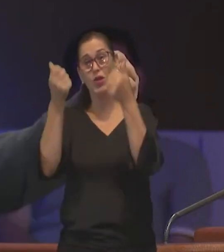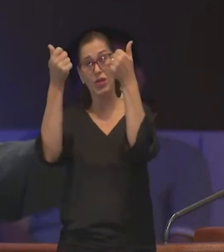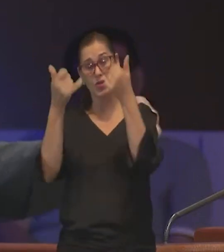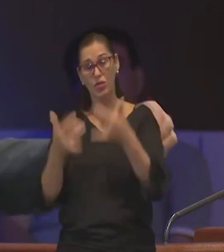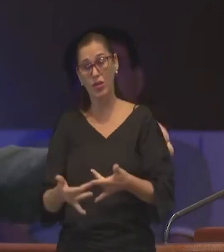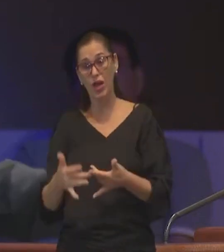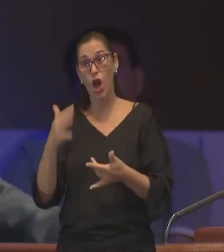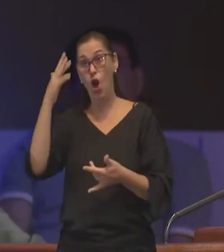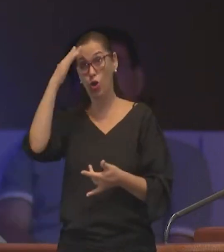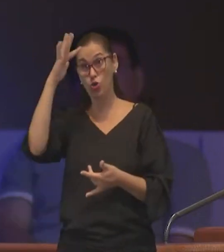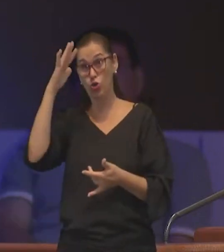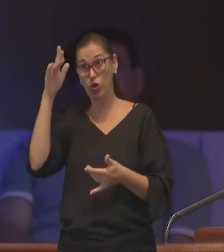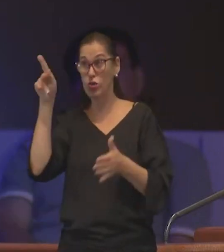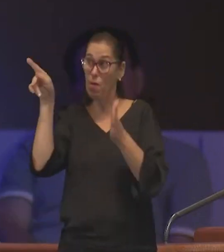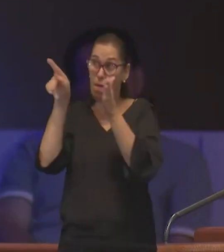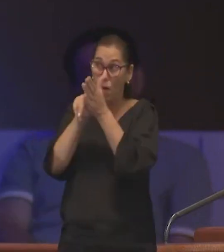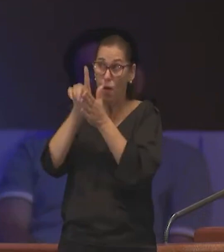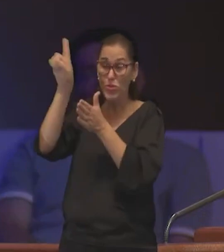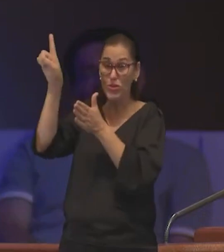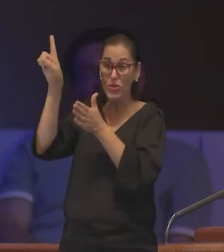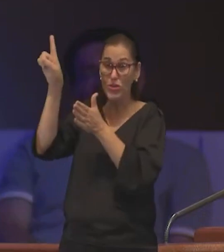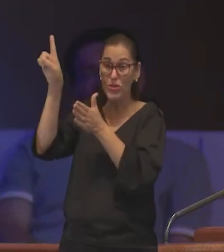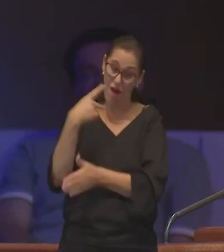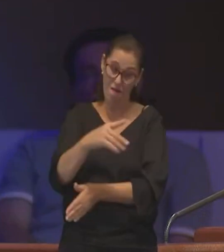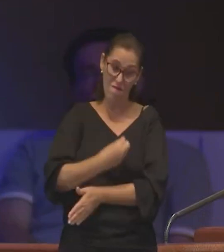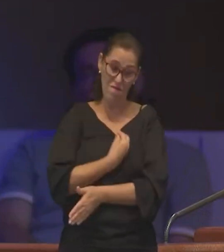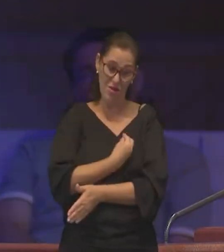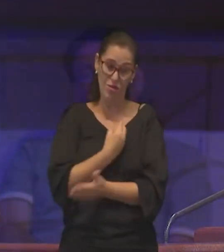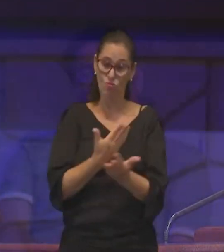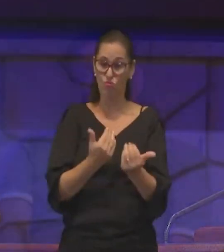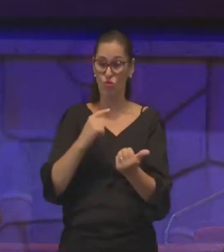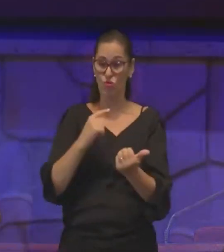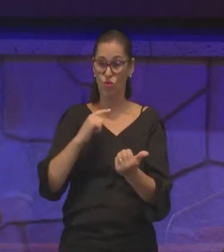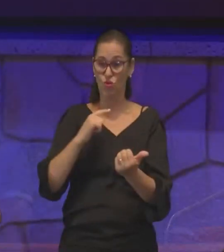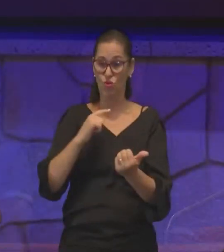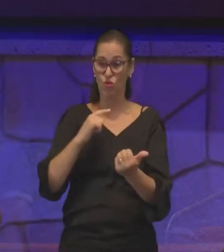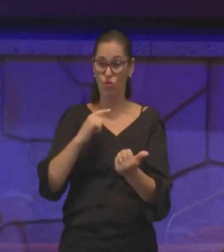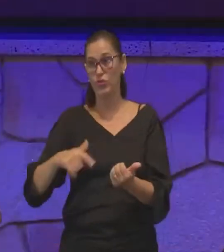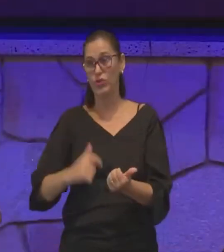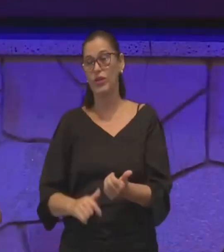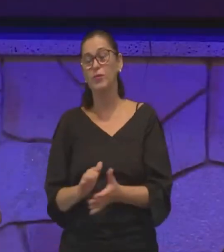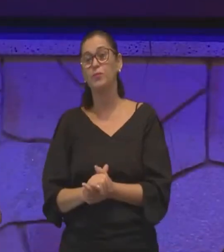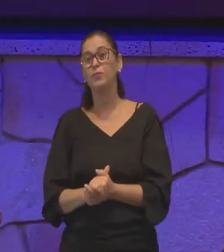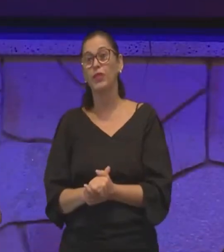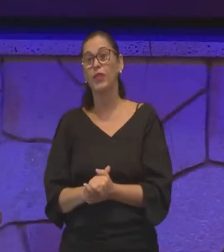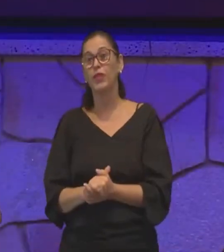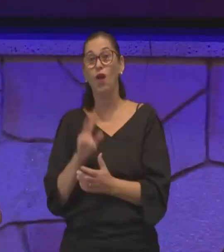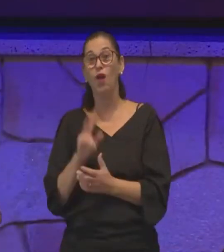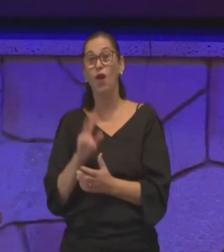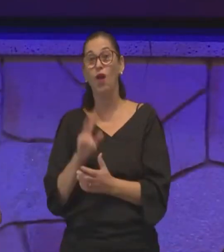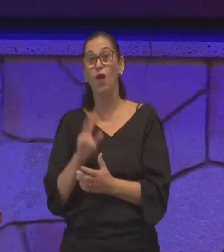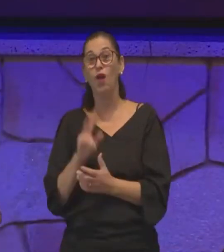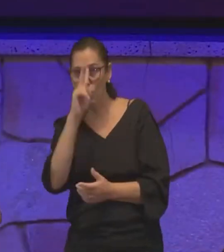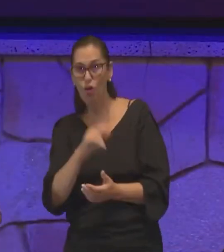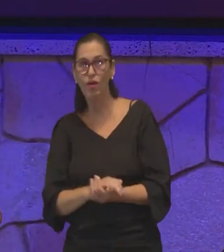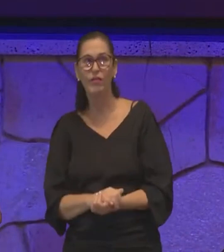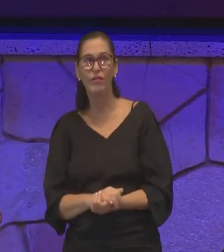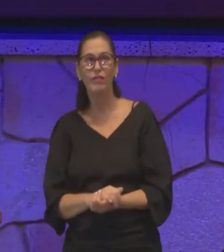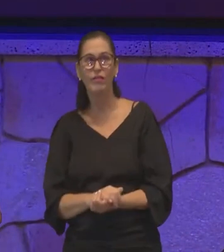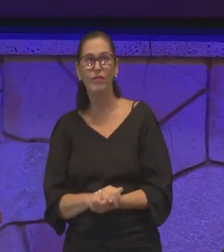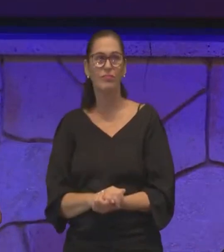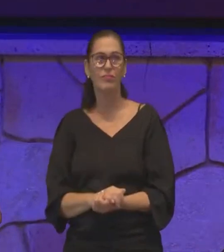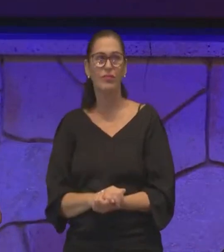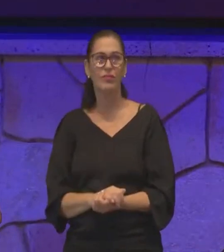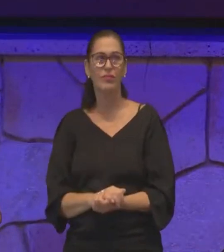sobre o sonho de Deus para a vida deste jovem. Então, nós encontramos esta história, o